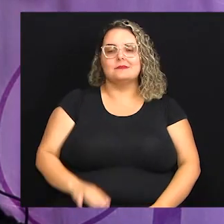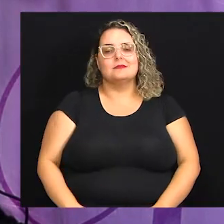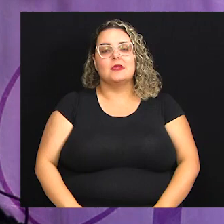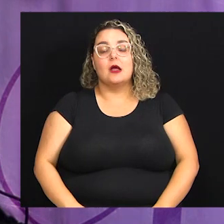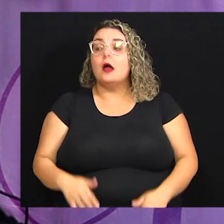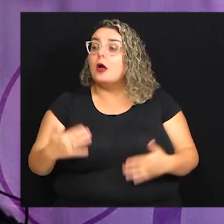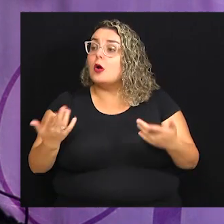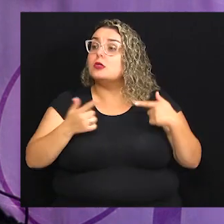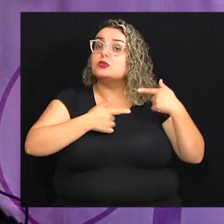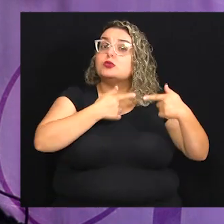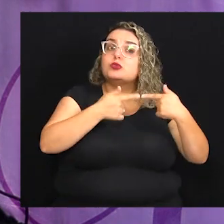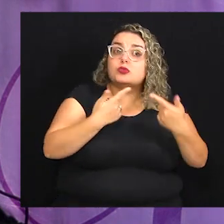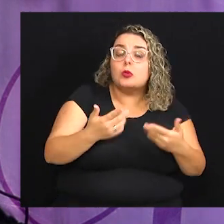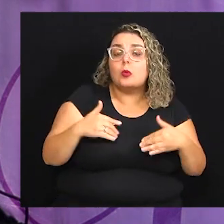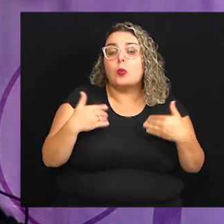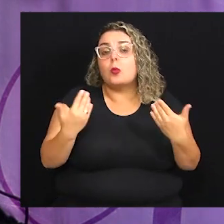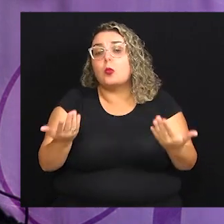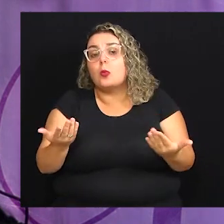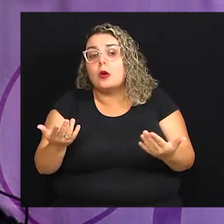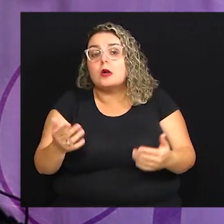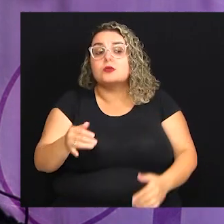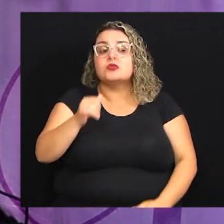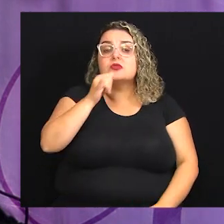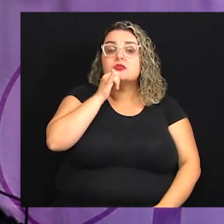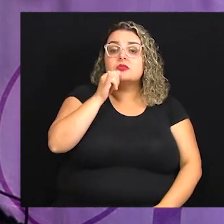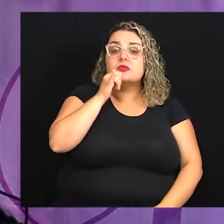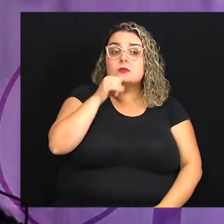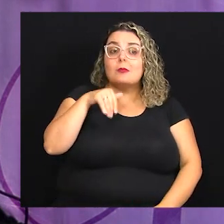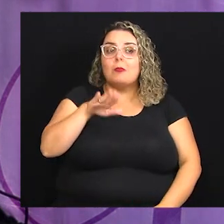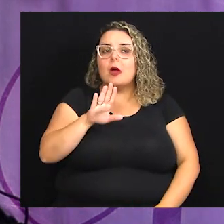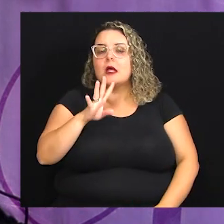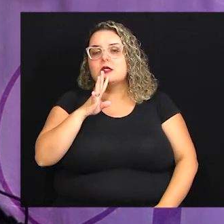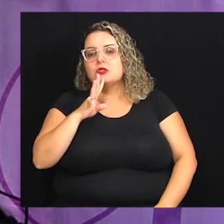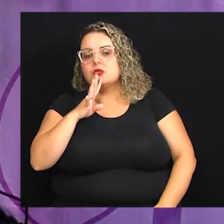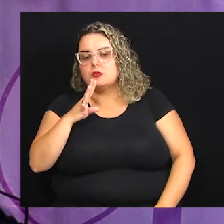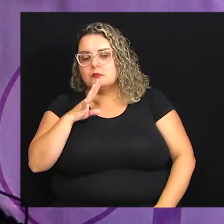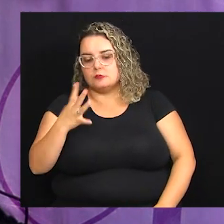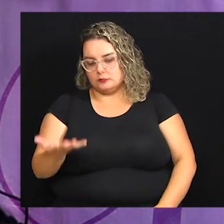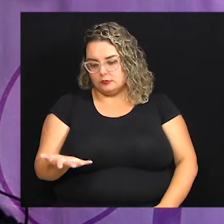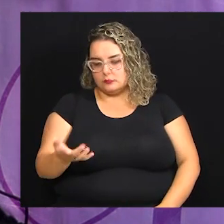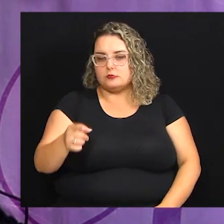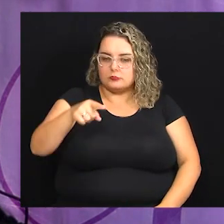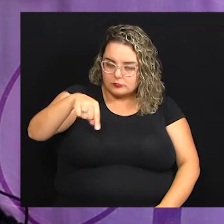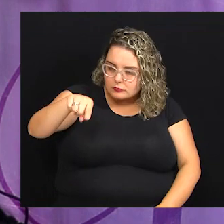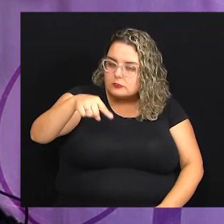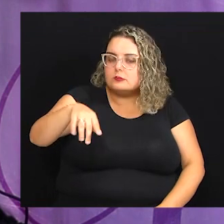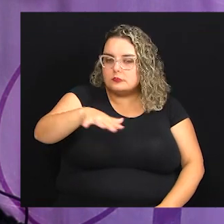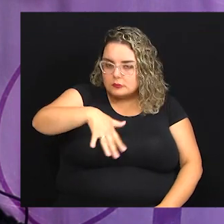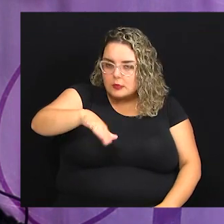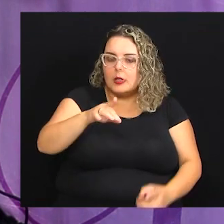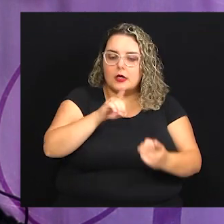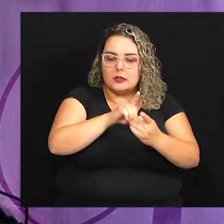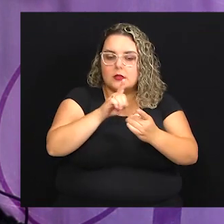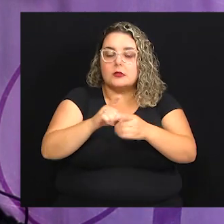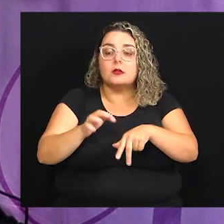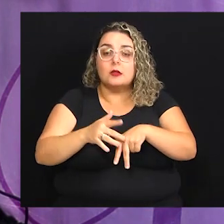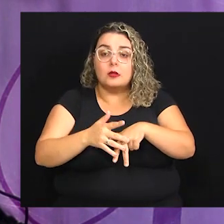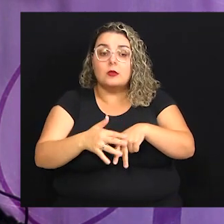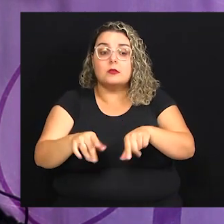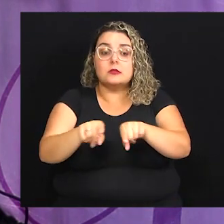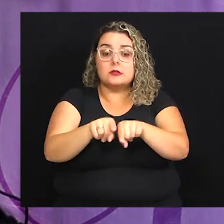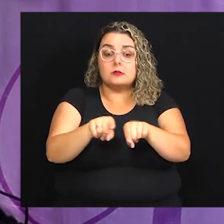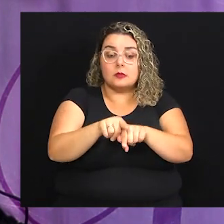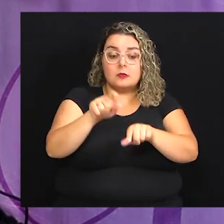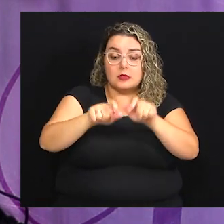Agora, dos clássicos, quais que costumam ser os exemplos mais conhecidos, tanto por vocês que estão e atendendo os